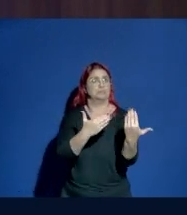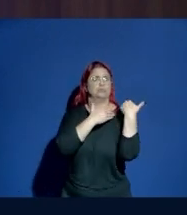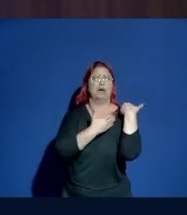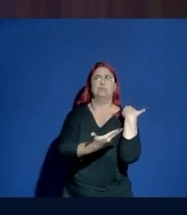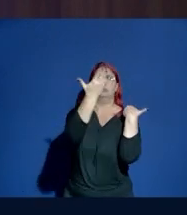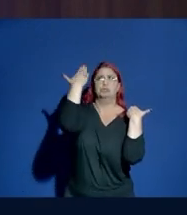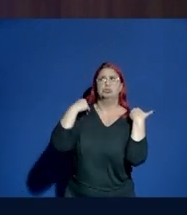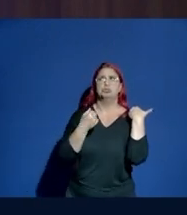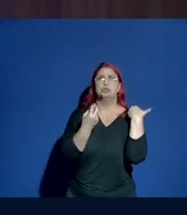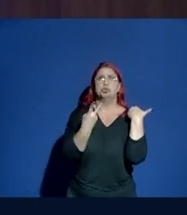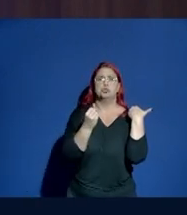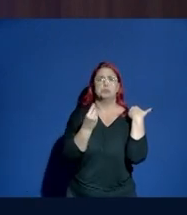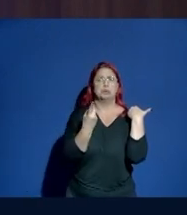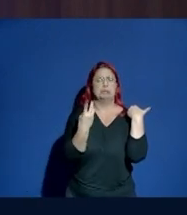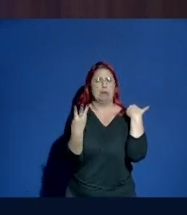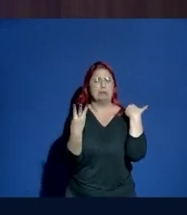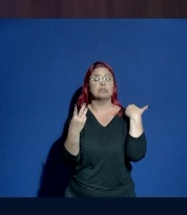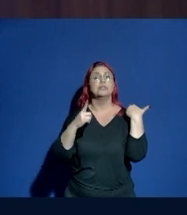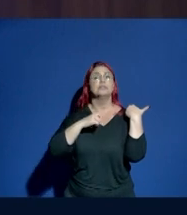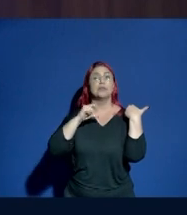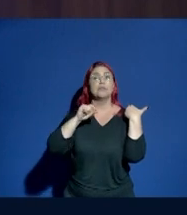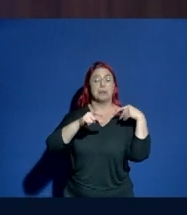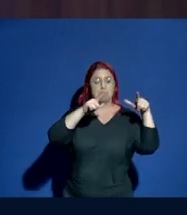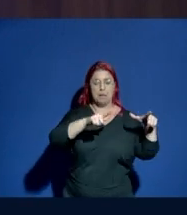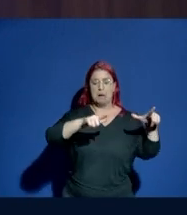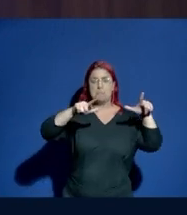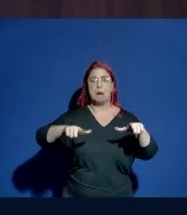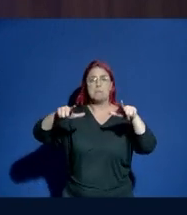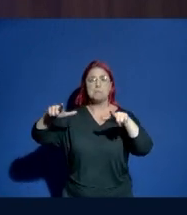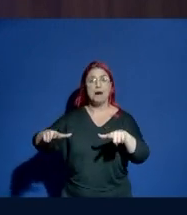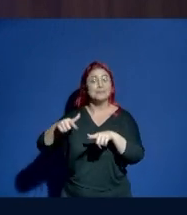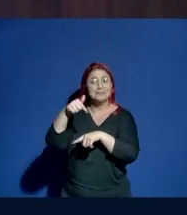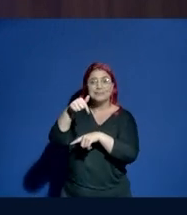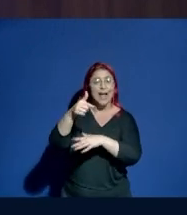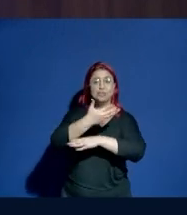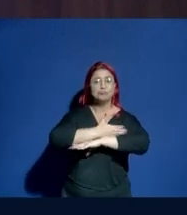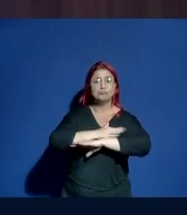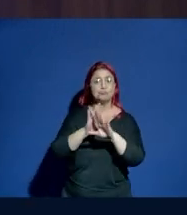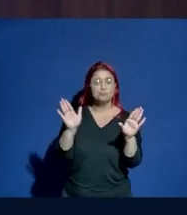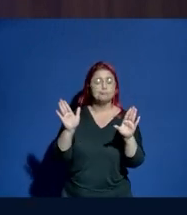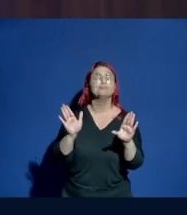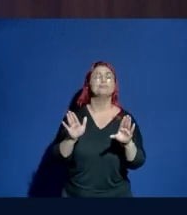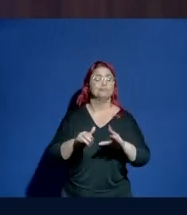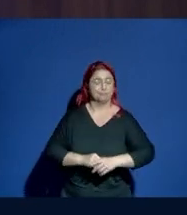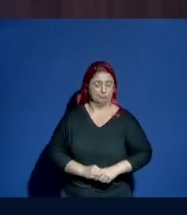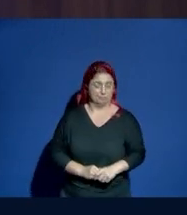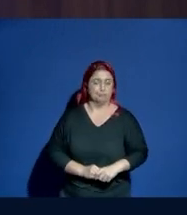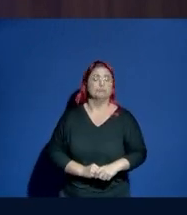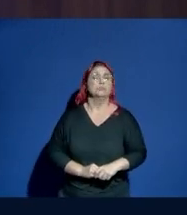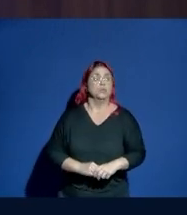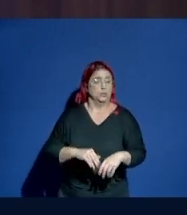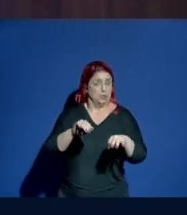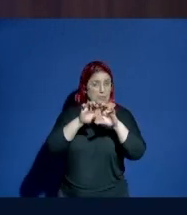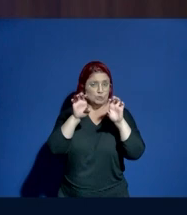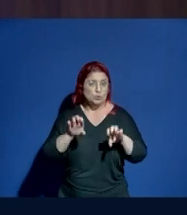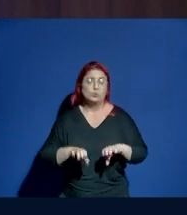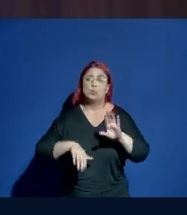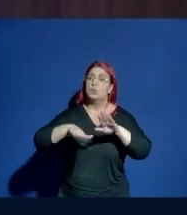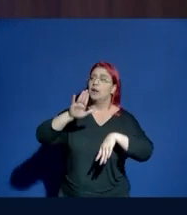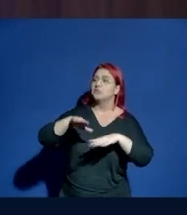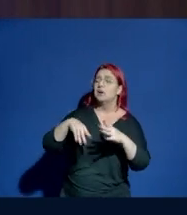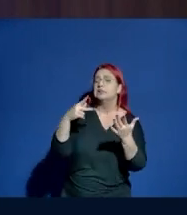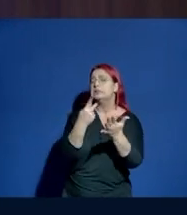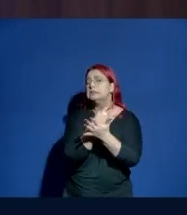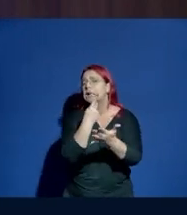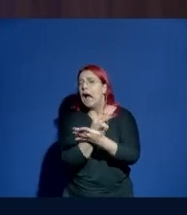que das 8 lotes sete colapsar algo também né estruturante errado alguns